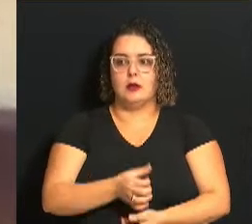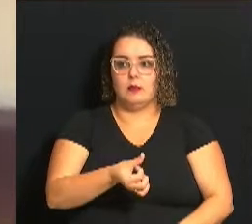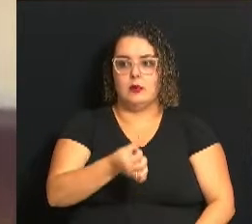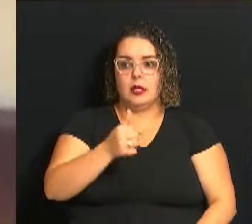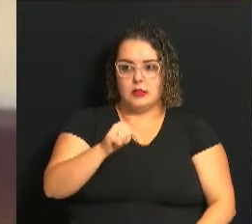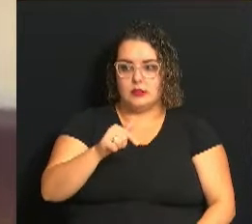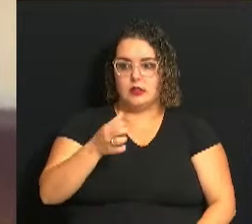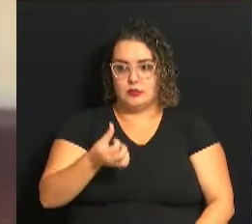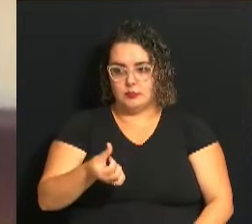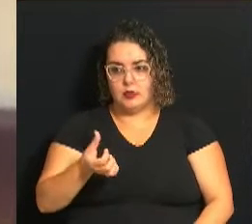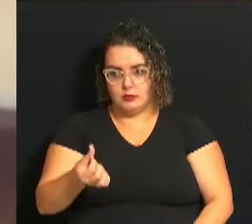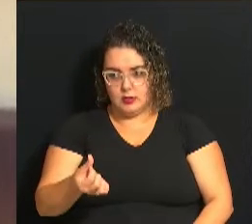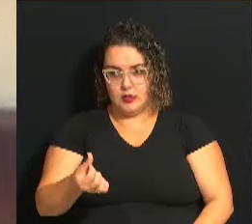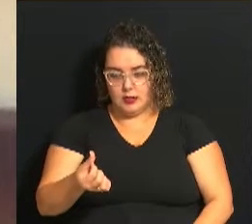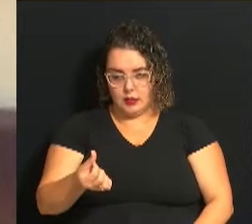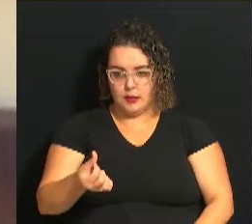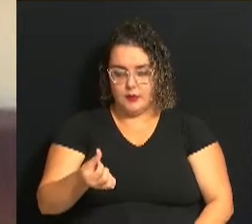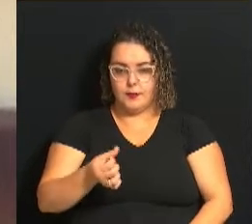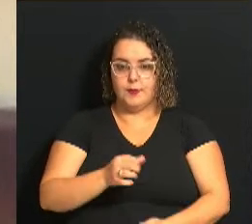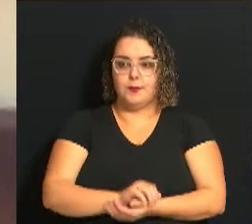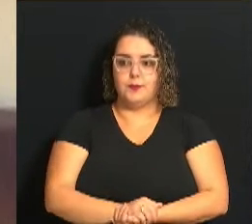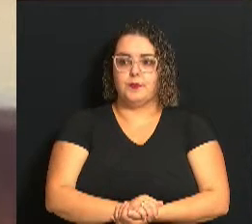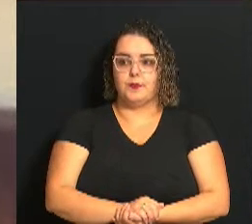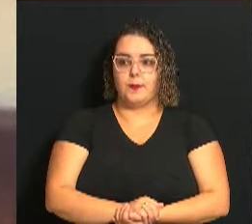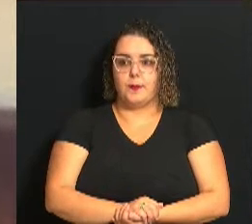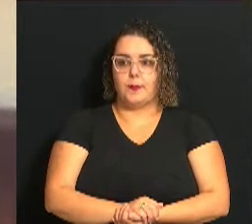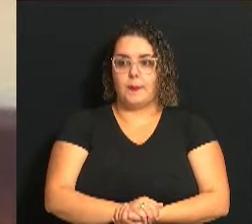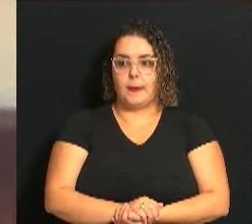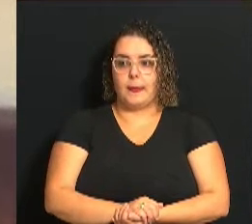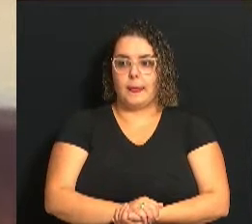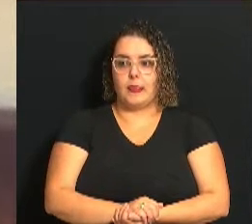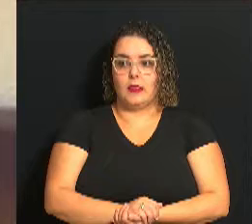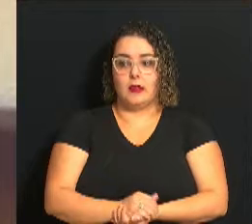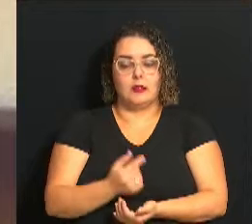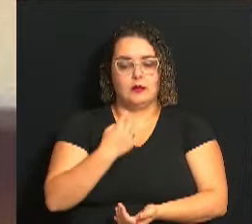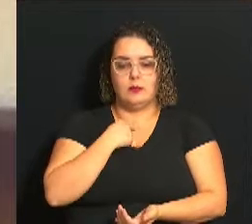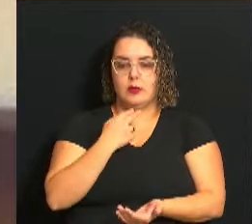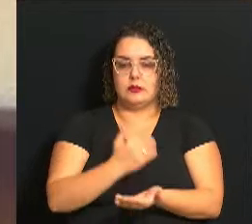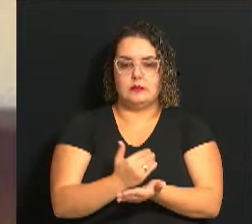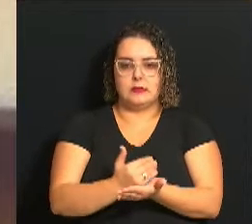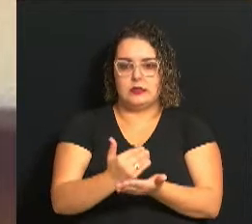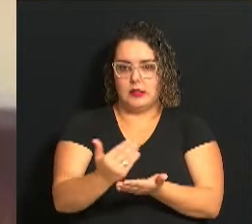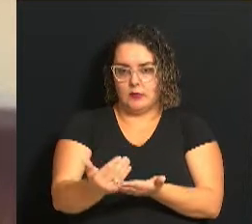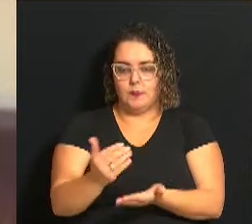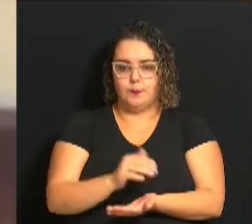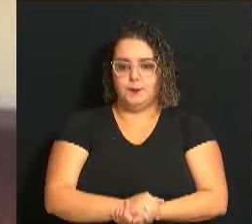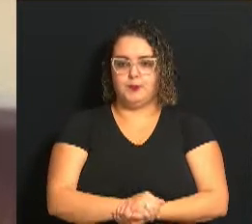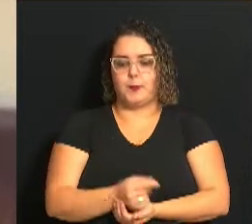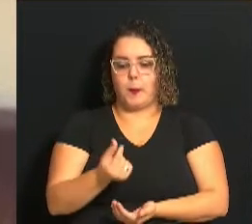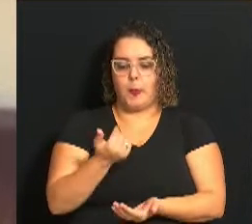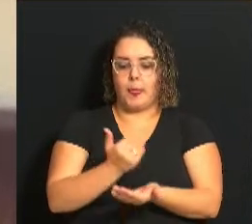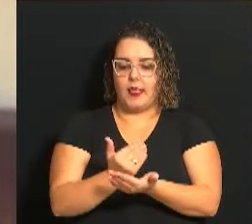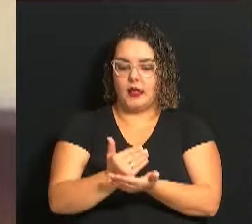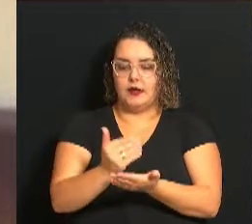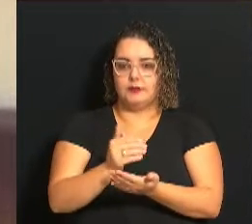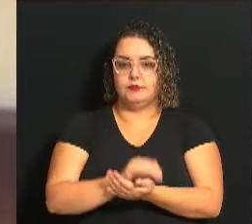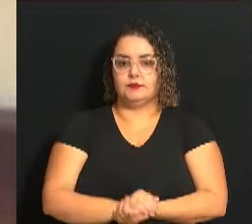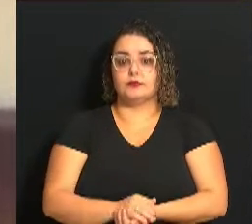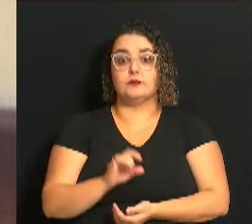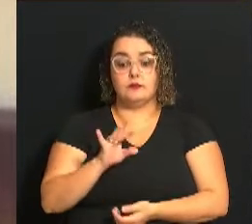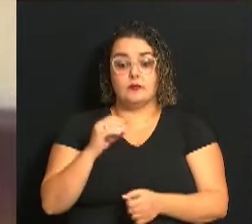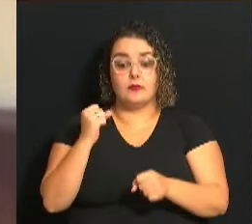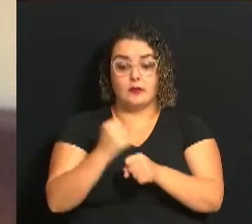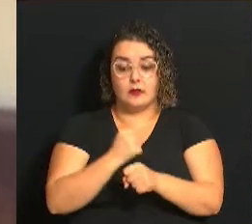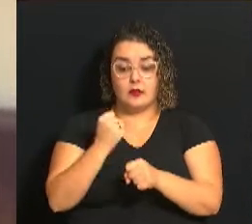também traz, da questão das altas declividades que não podem ser parceladas. Estamos falando apenas da aprovação de edificações